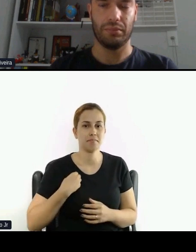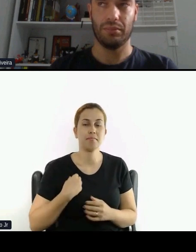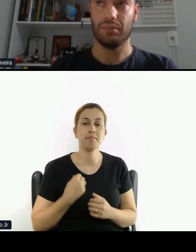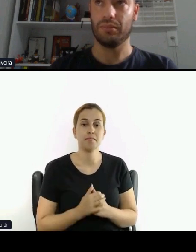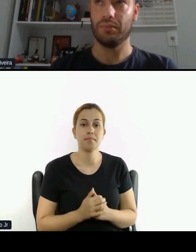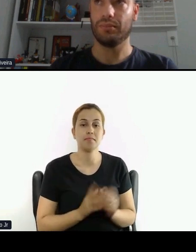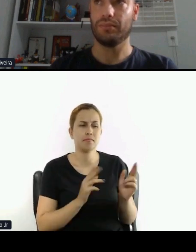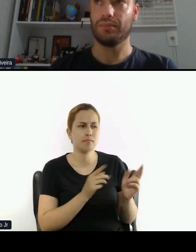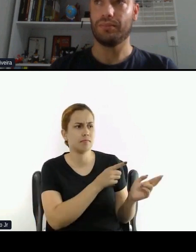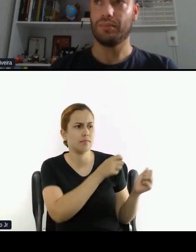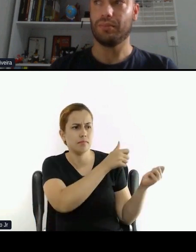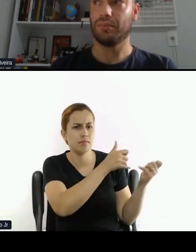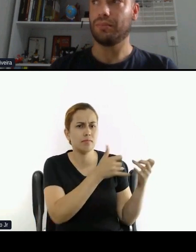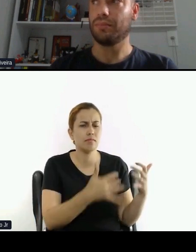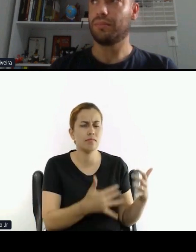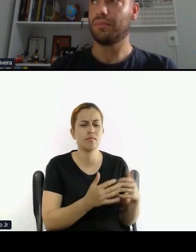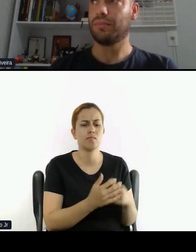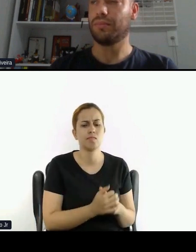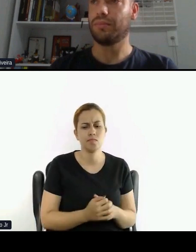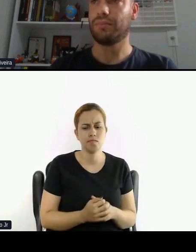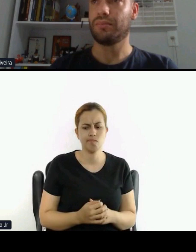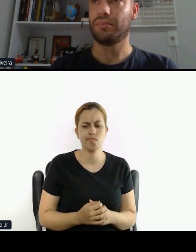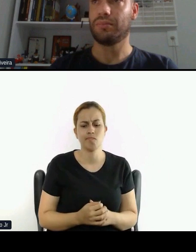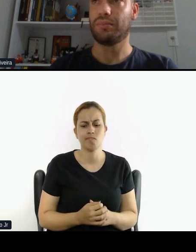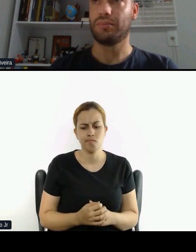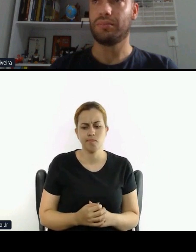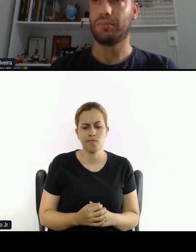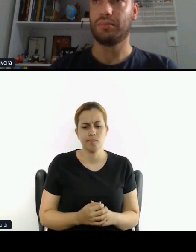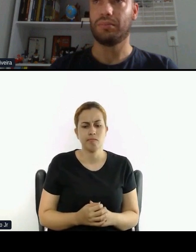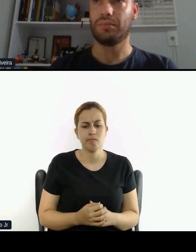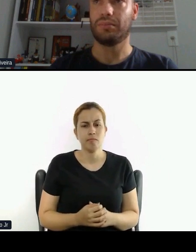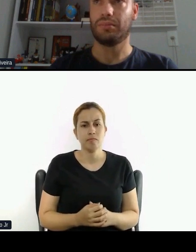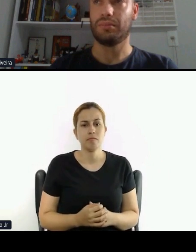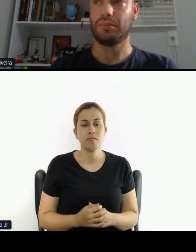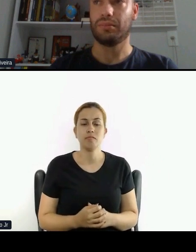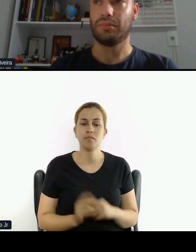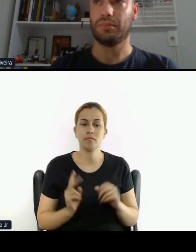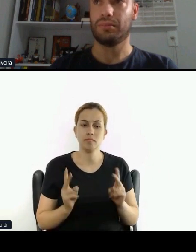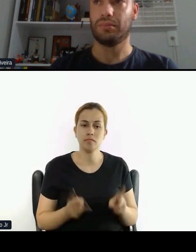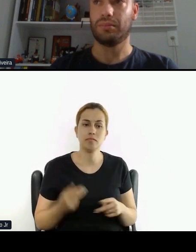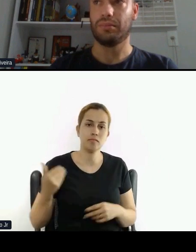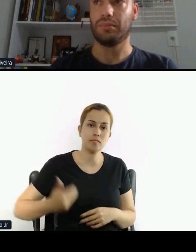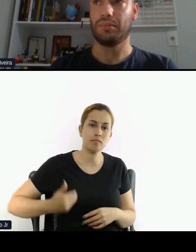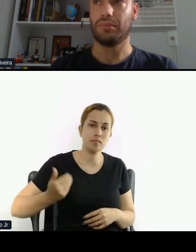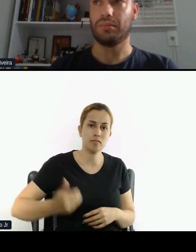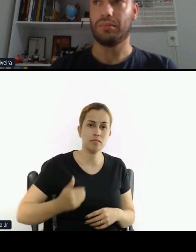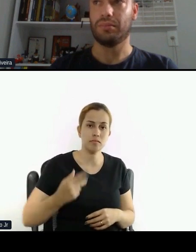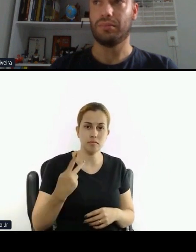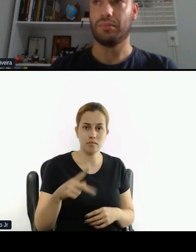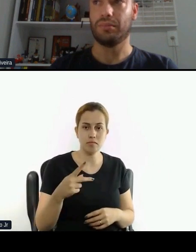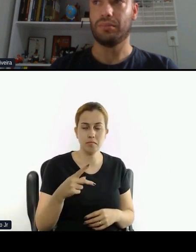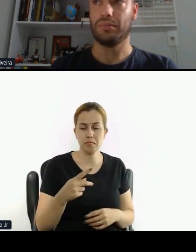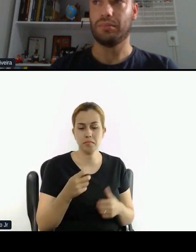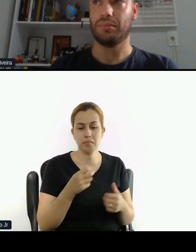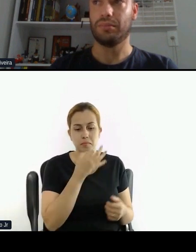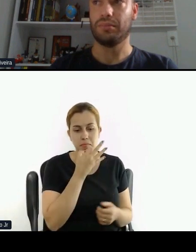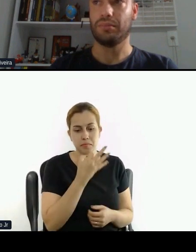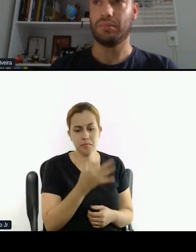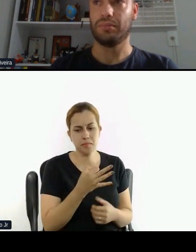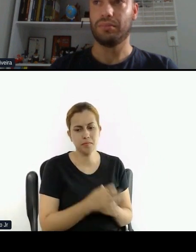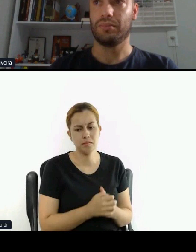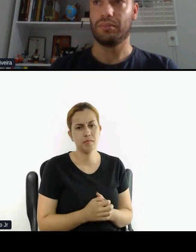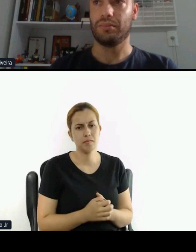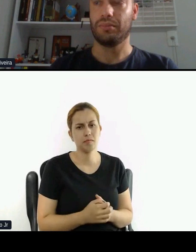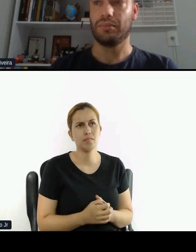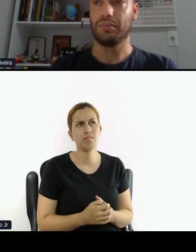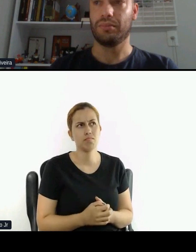aí bem importante, que para dar segmento aí na sua fala, que é de fato a